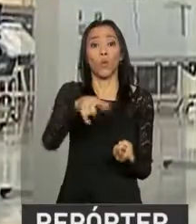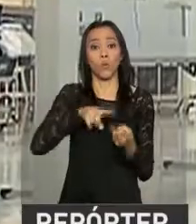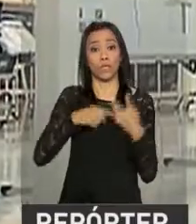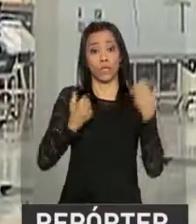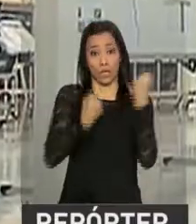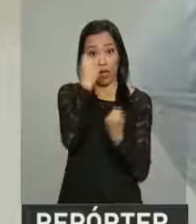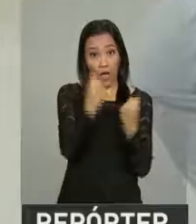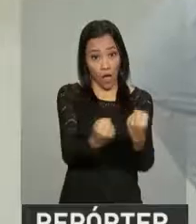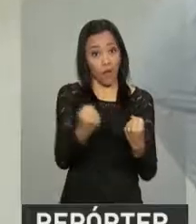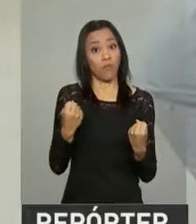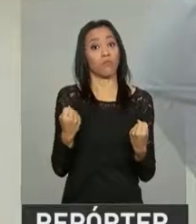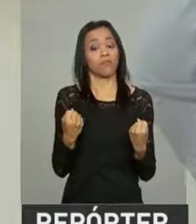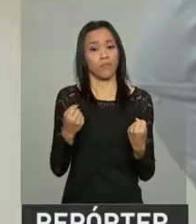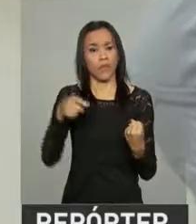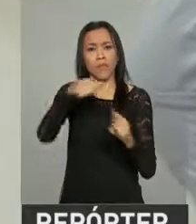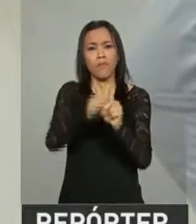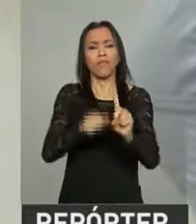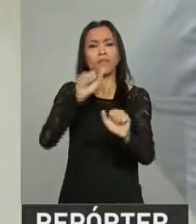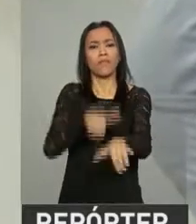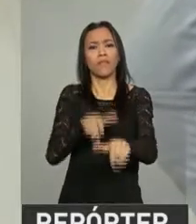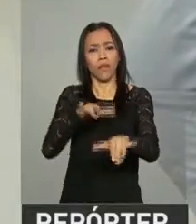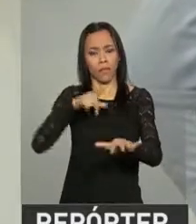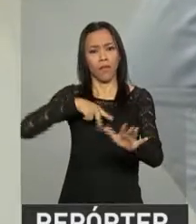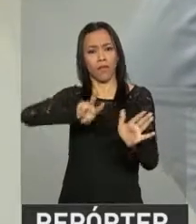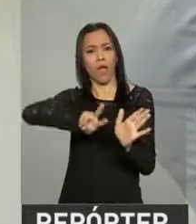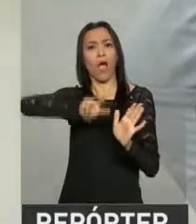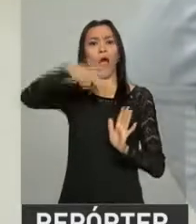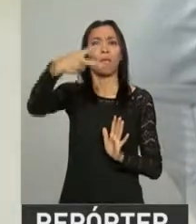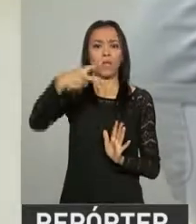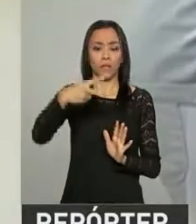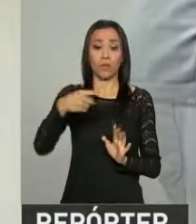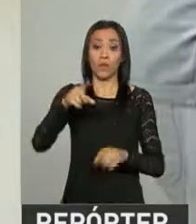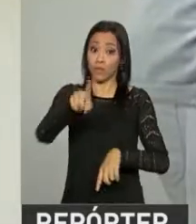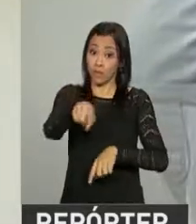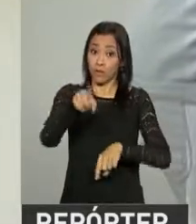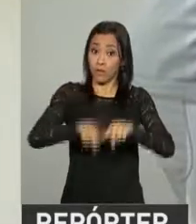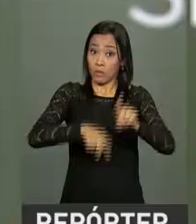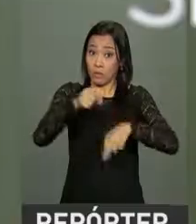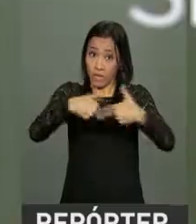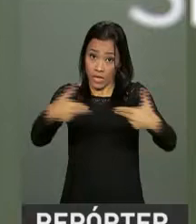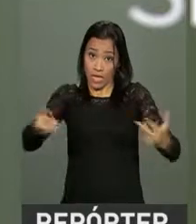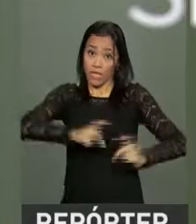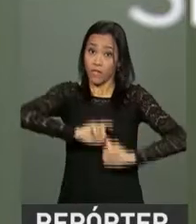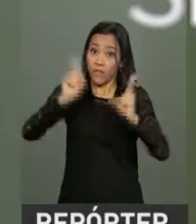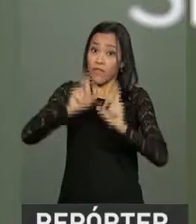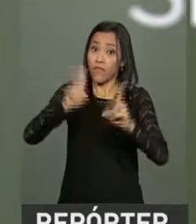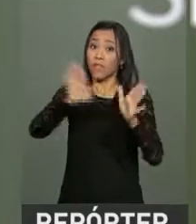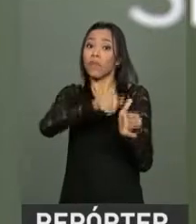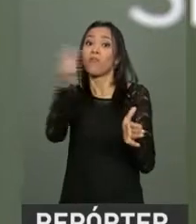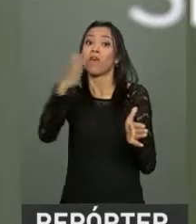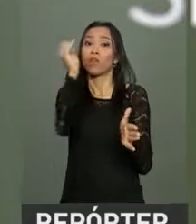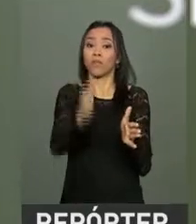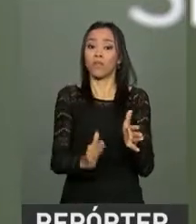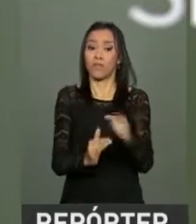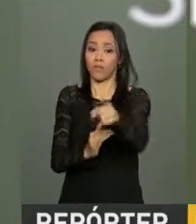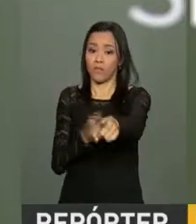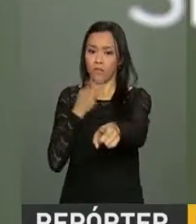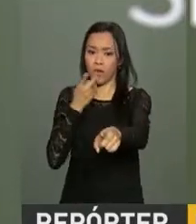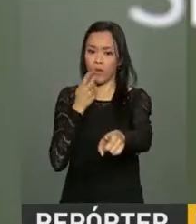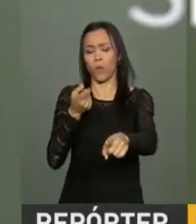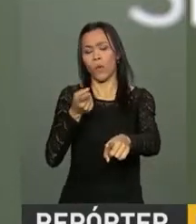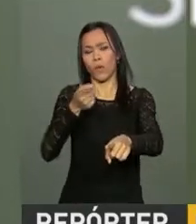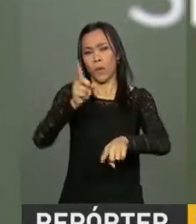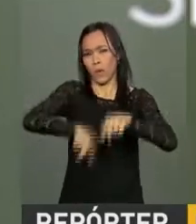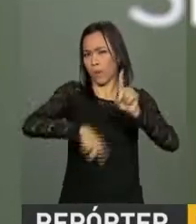brasileiros em setembro houve aumento no preço dos produtos exportados chamou a atenção um aumento dos preços dos bens importados